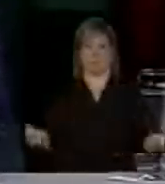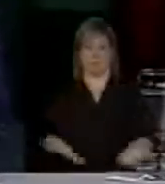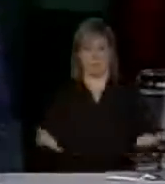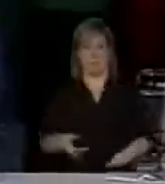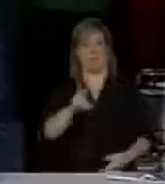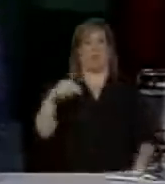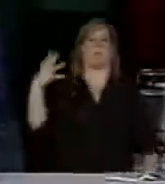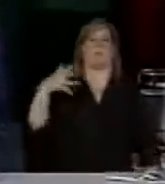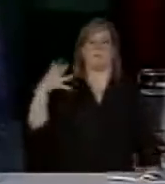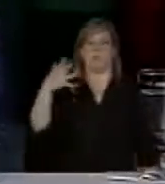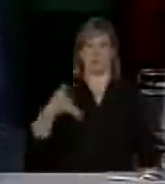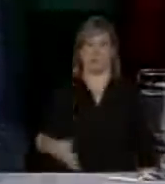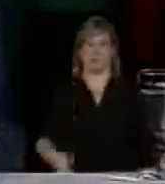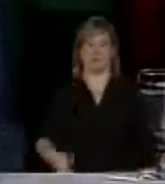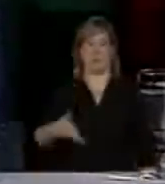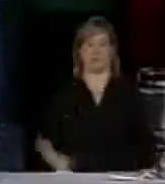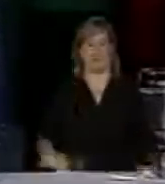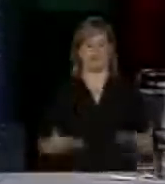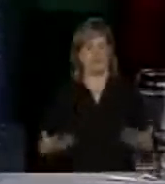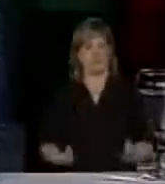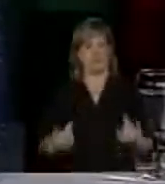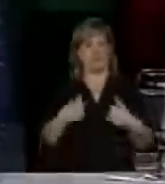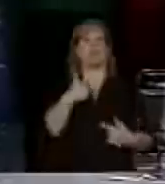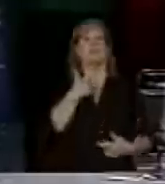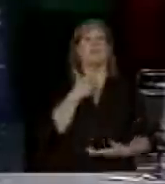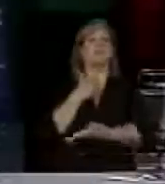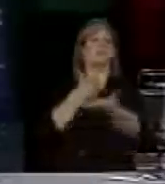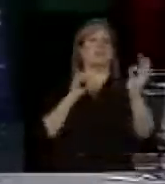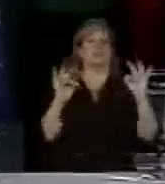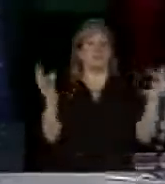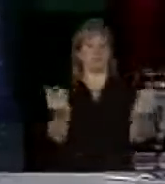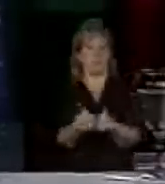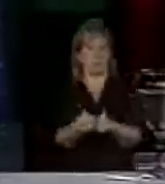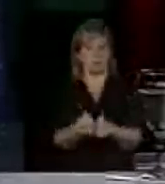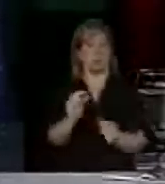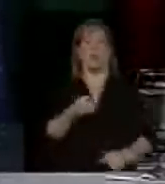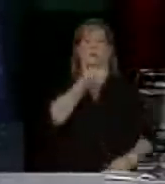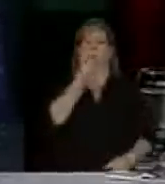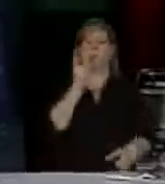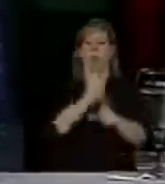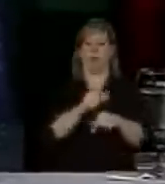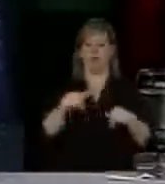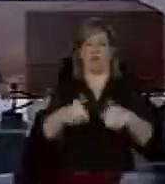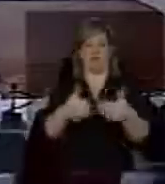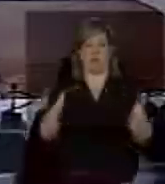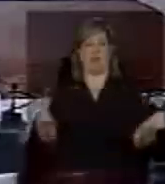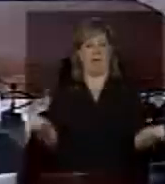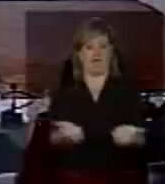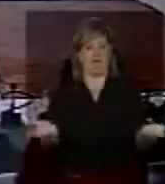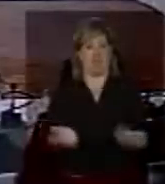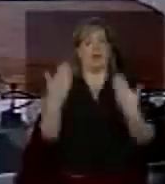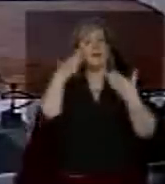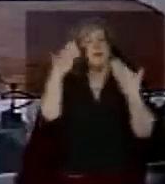terão farão uso da palavra panto Eu desejo a todos um bom encontro